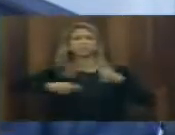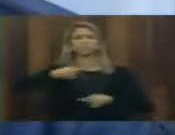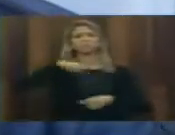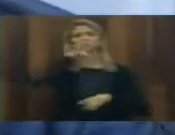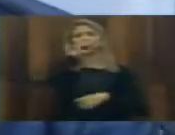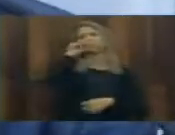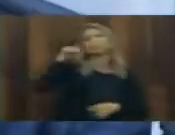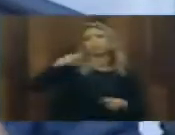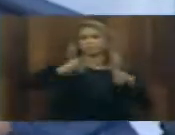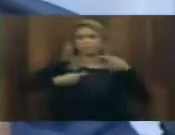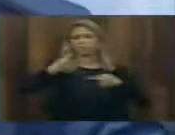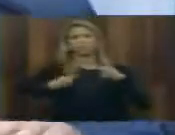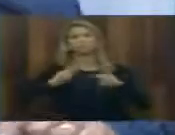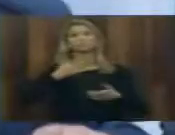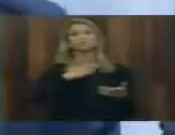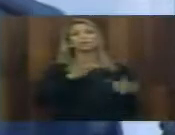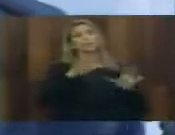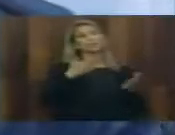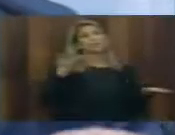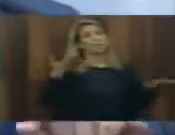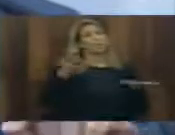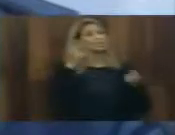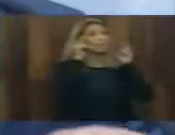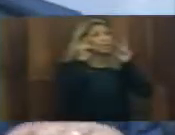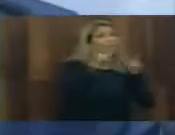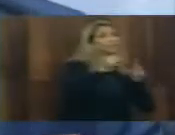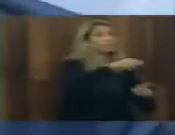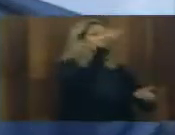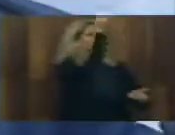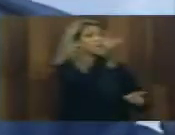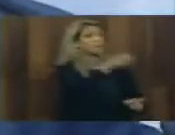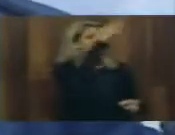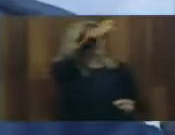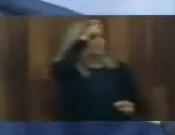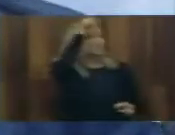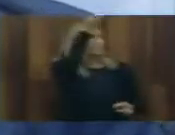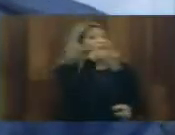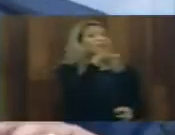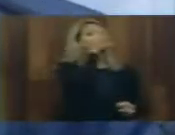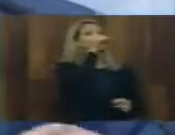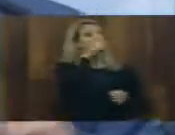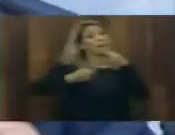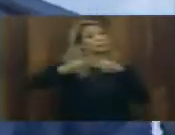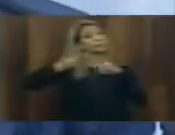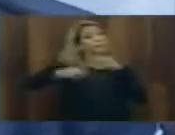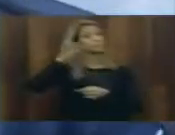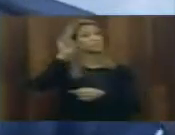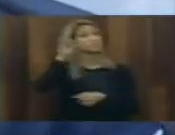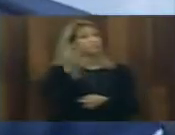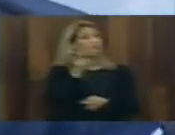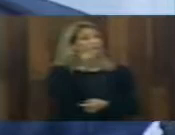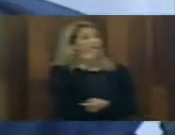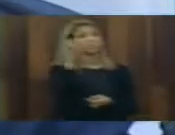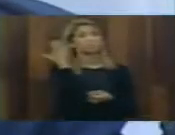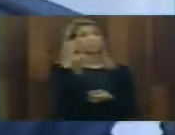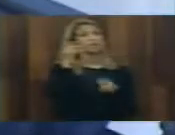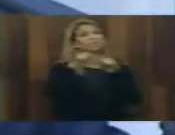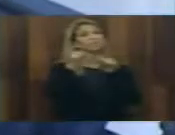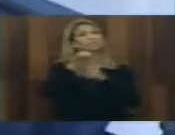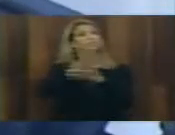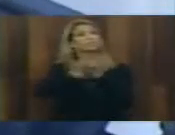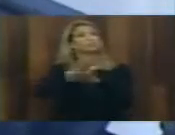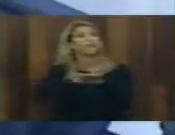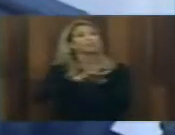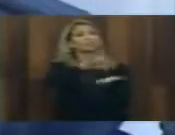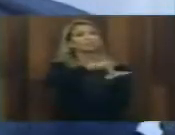nós vemos que o politiqueiro é ele que quer prejudicar e usar uma categoria por um enfrentamento político com o vereador Rafael